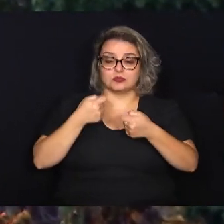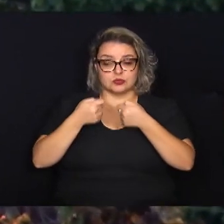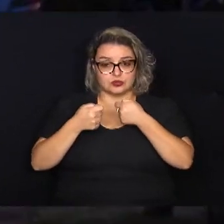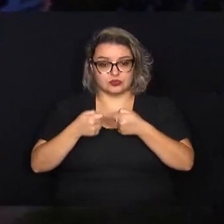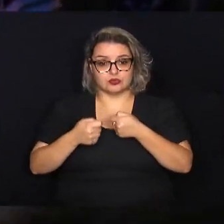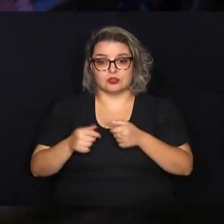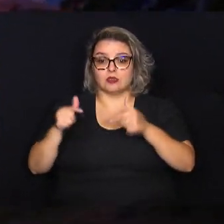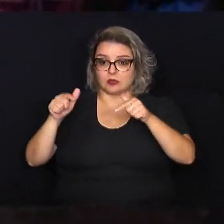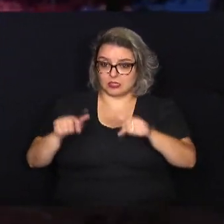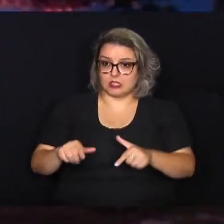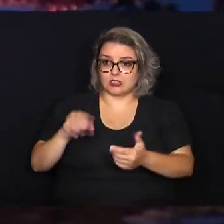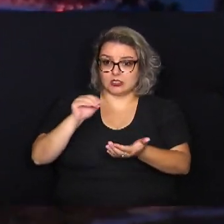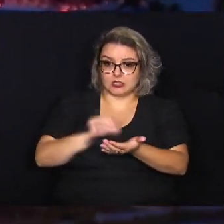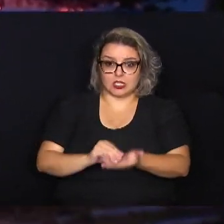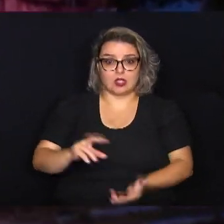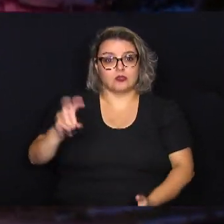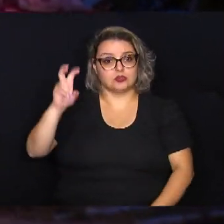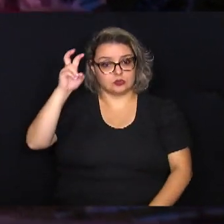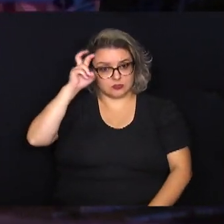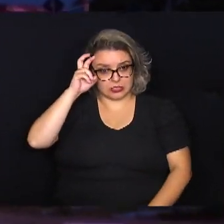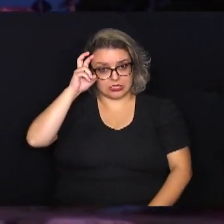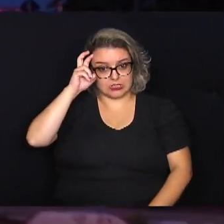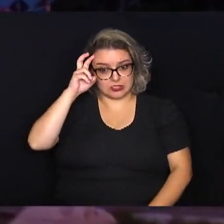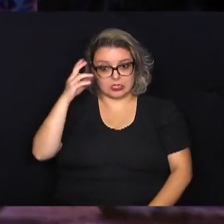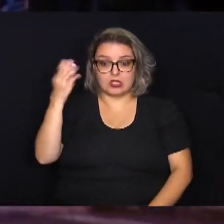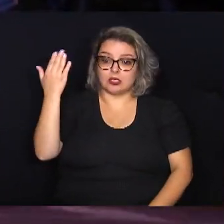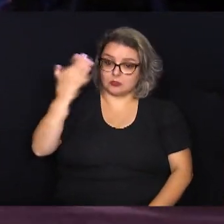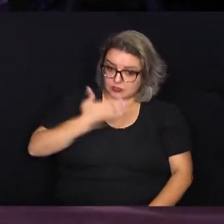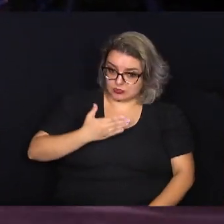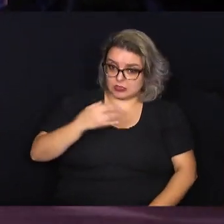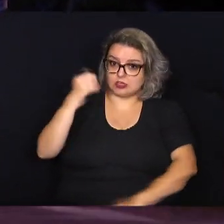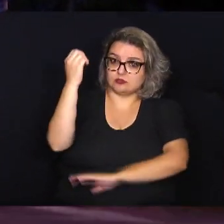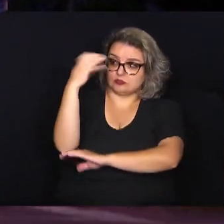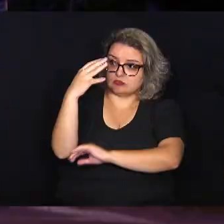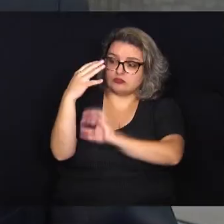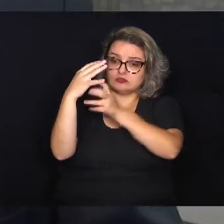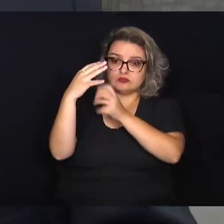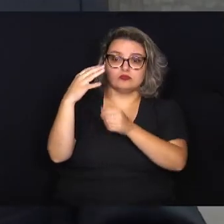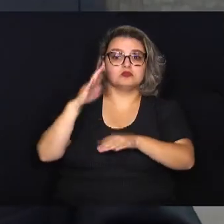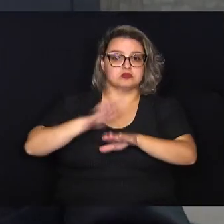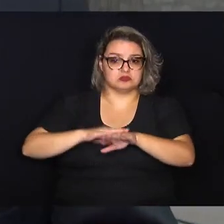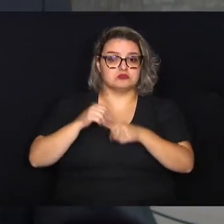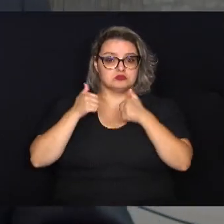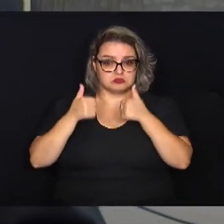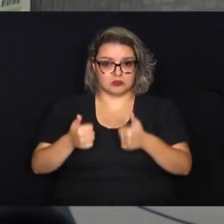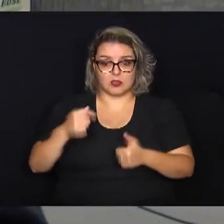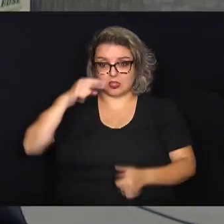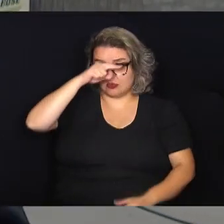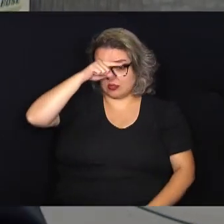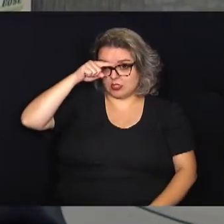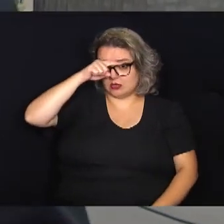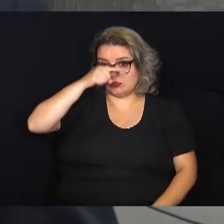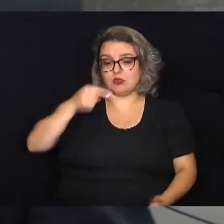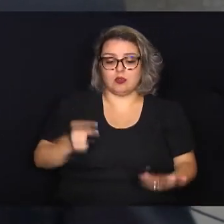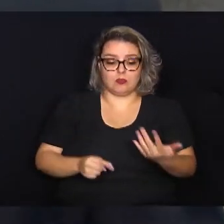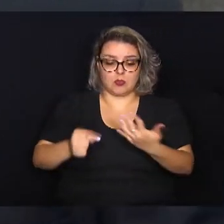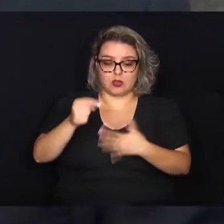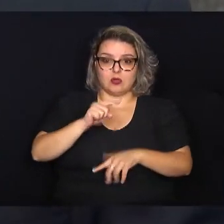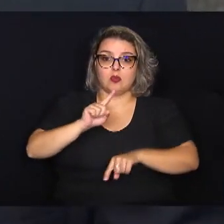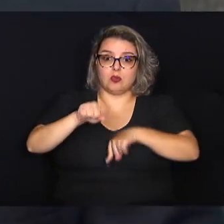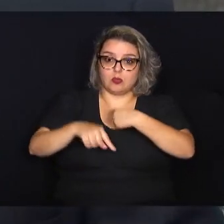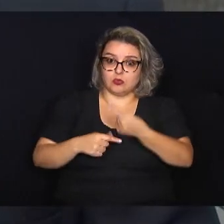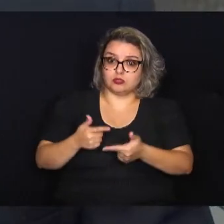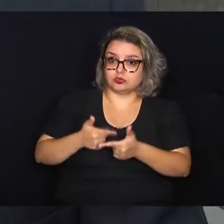esteve no local na última quinta-feira e constatou que as lâmpadas estavam funcionando. Felipe ainda aponta outros problemas